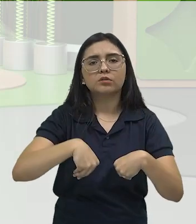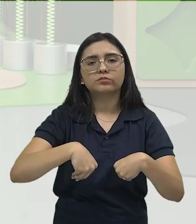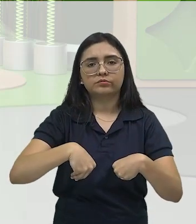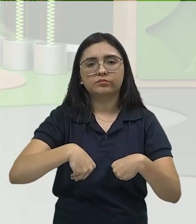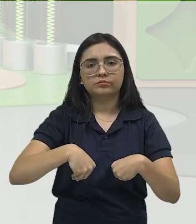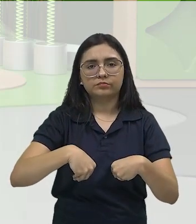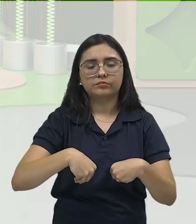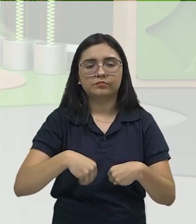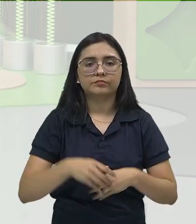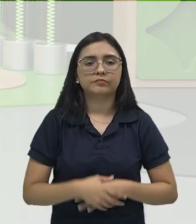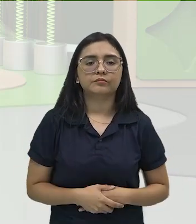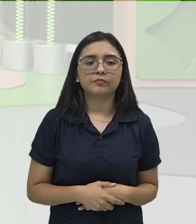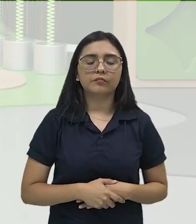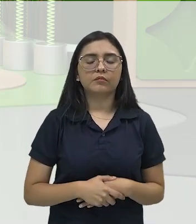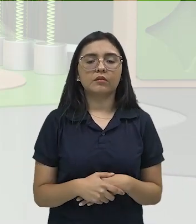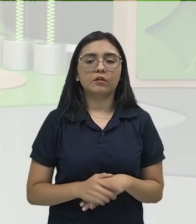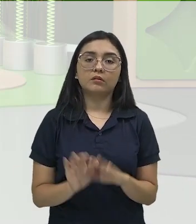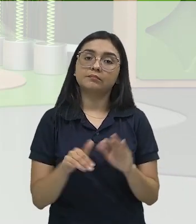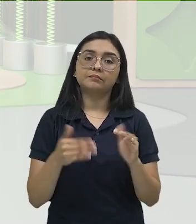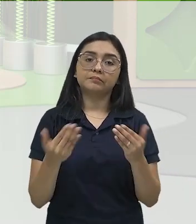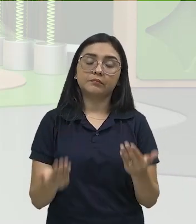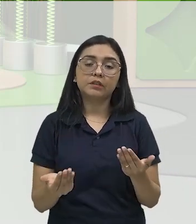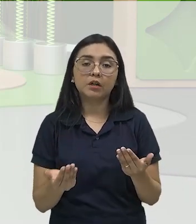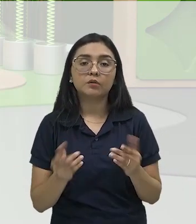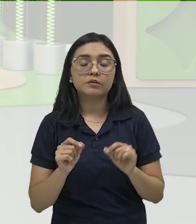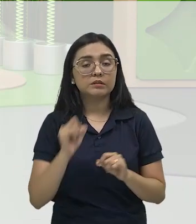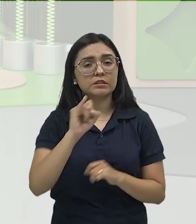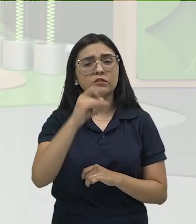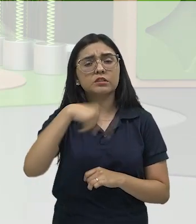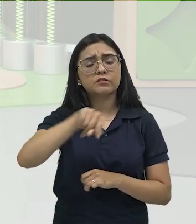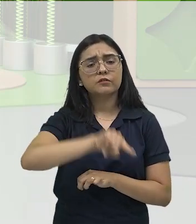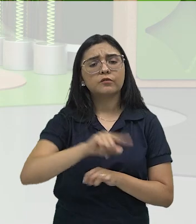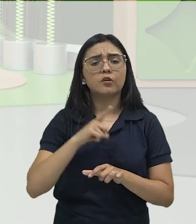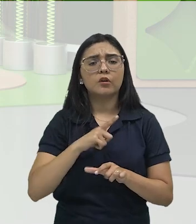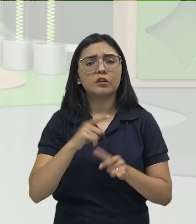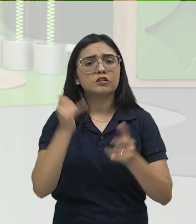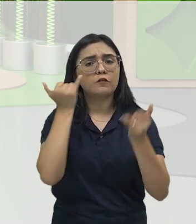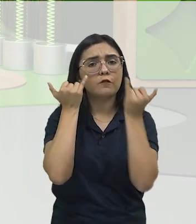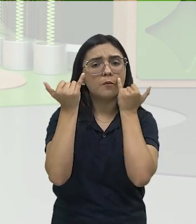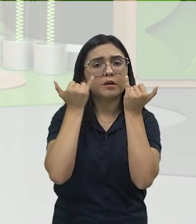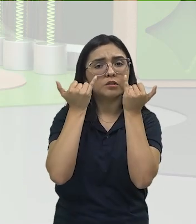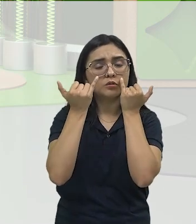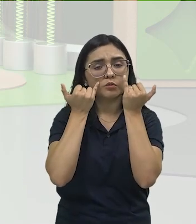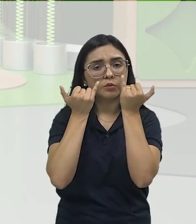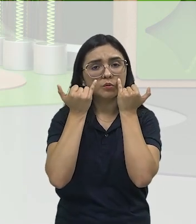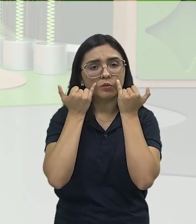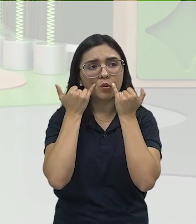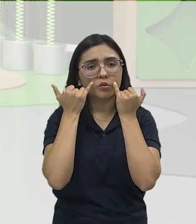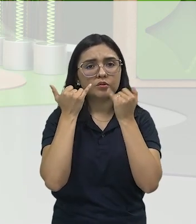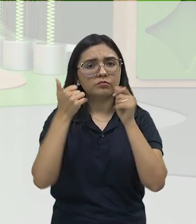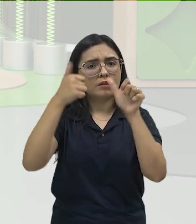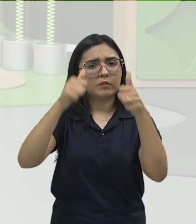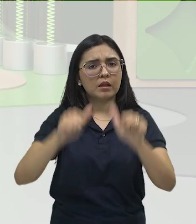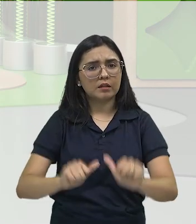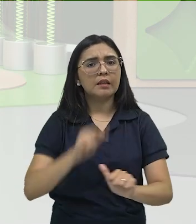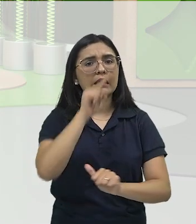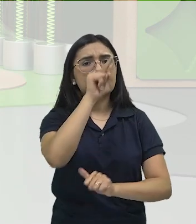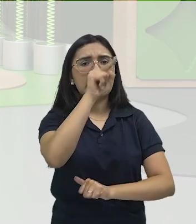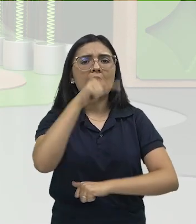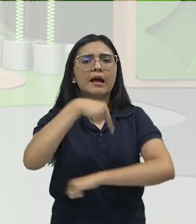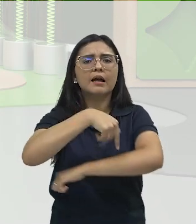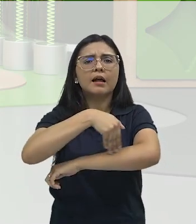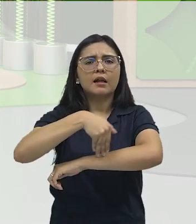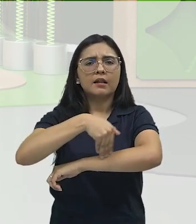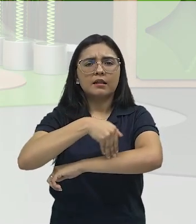em poucos anos, né? Então, se vocês forem analisar os dados no Porto de Manaus, por exemplo, nós tem a